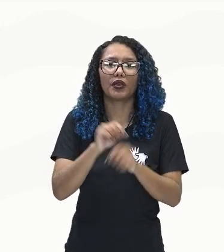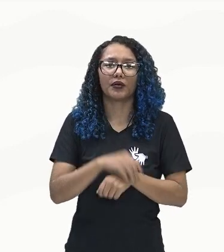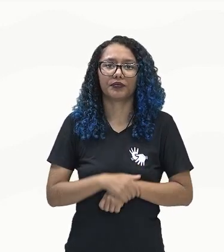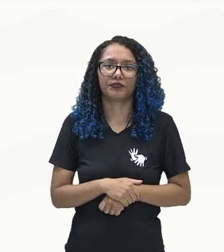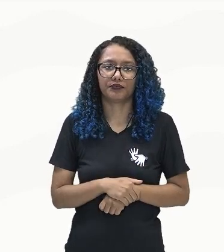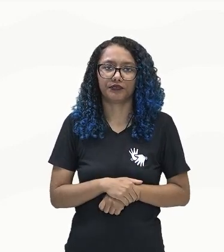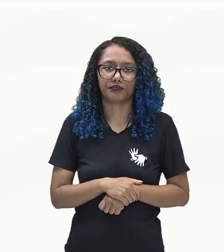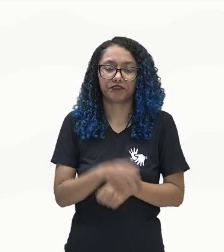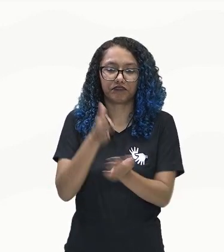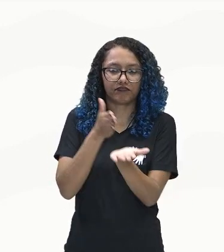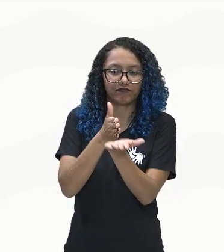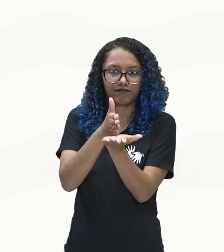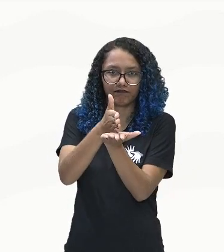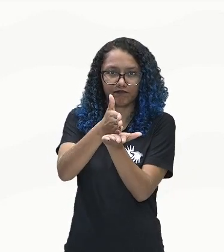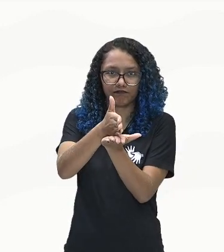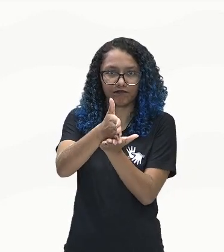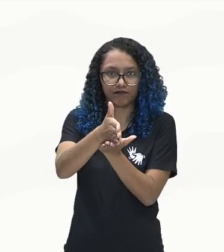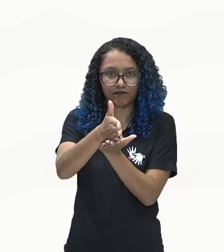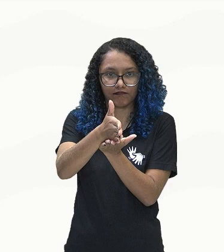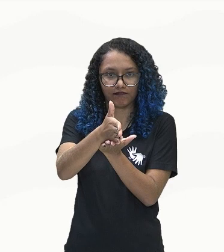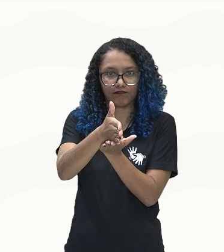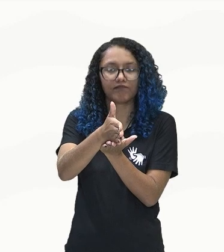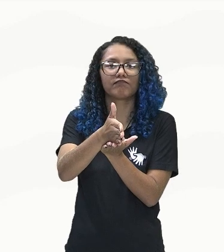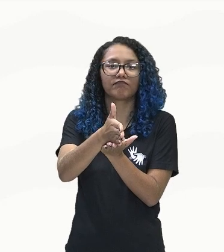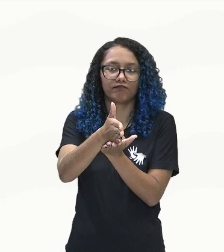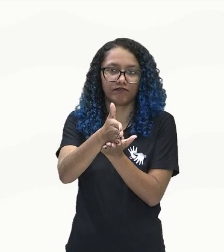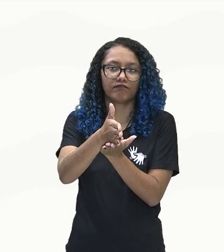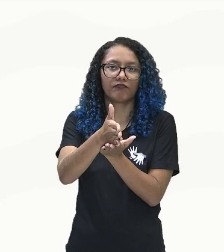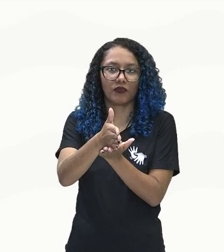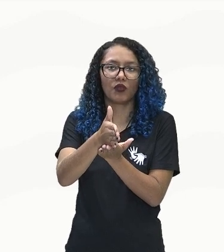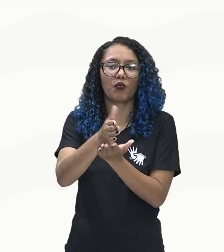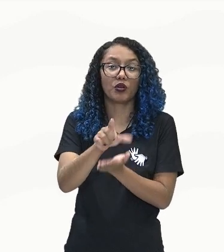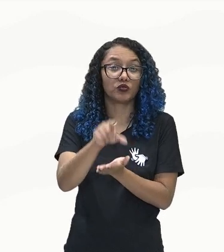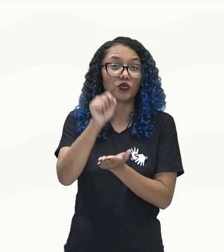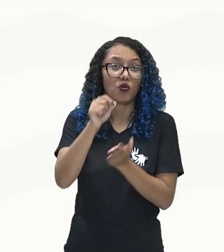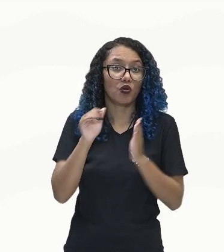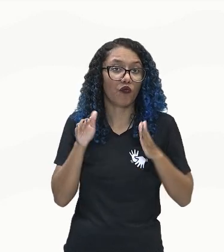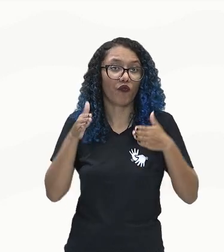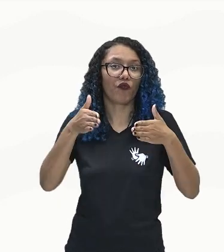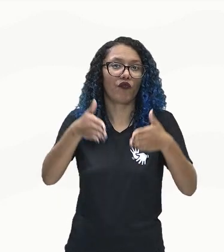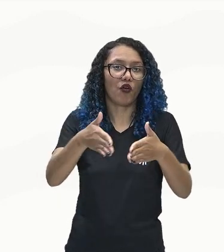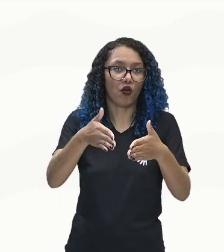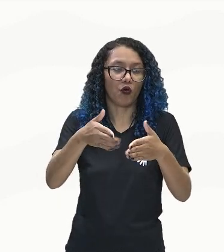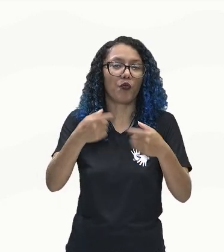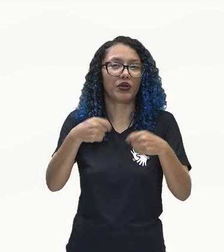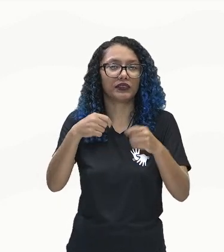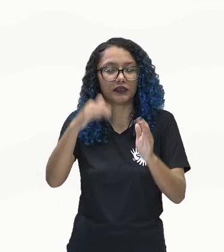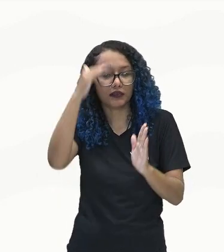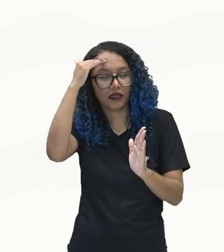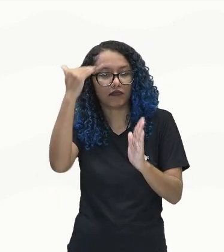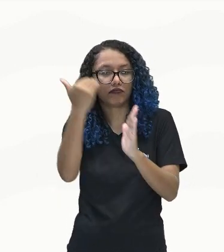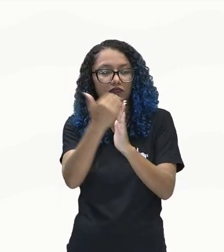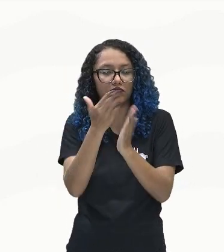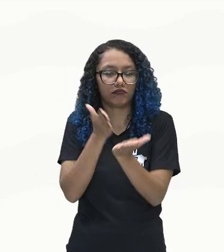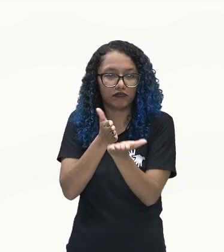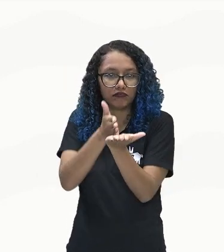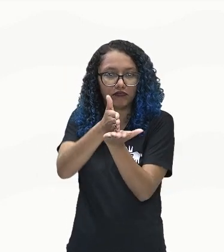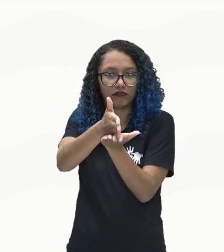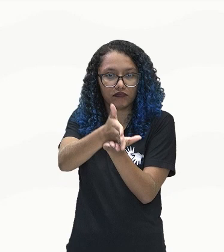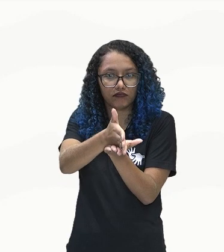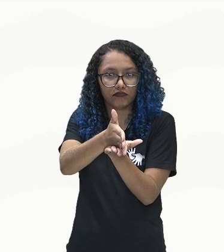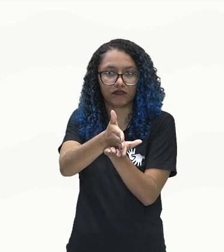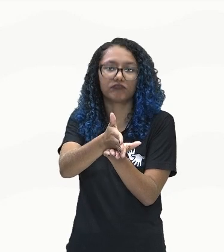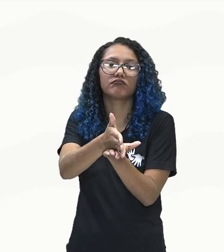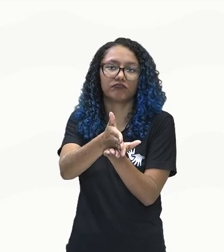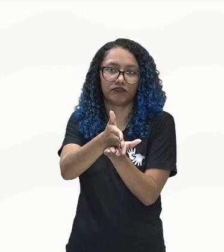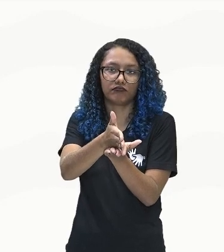estrada longa, né? E essa estrada ela tem um sentido, uma direção, tá? Uma motivação quase onipresente que